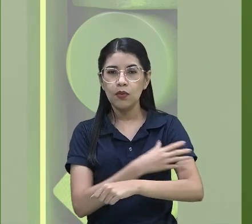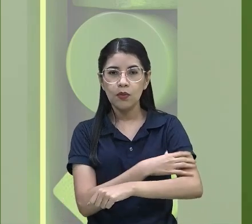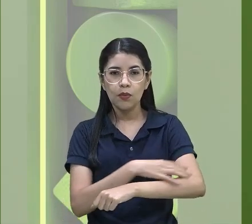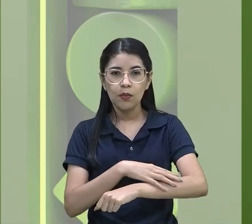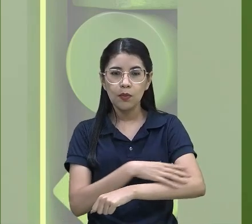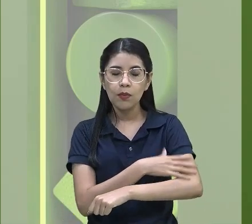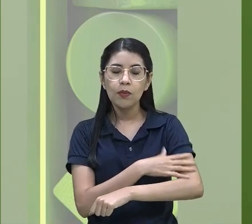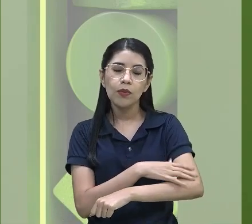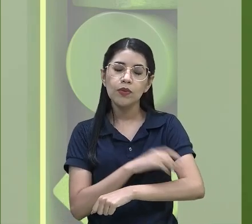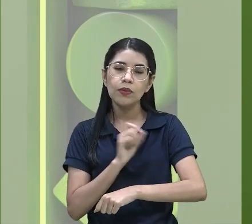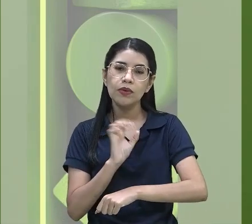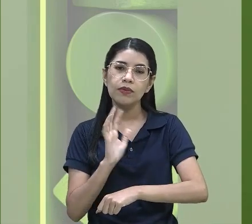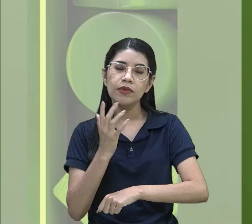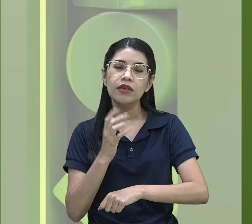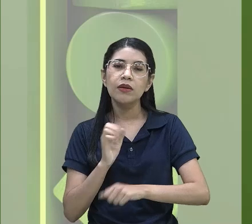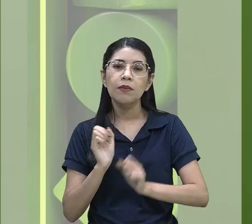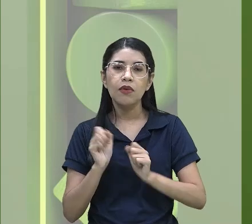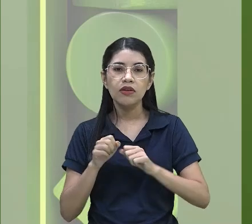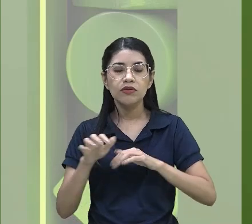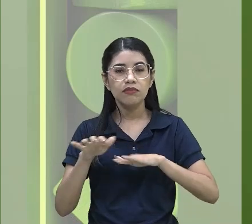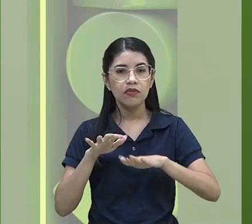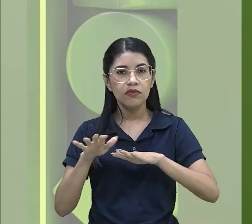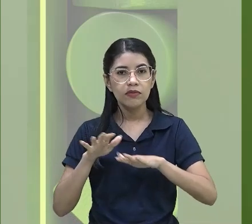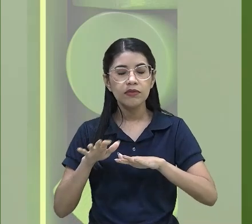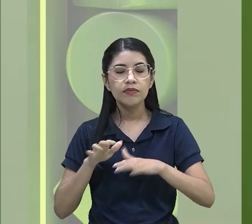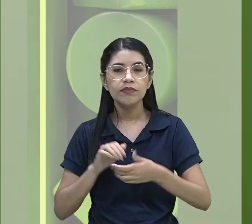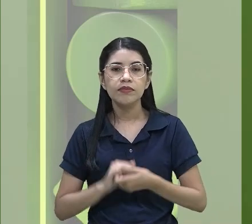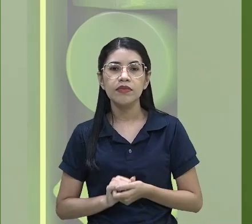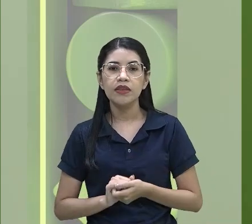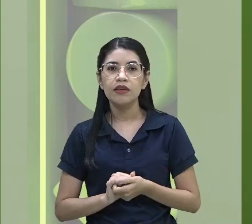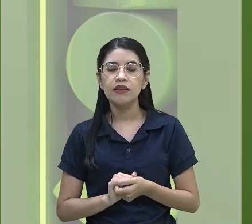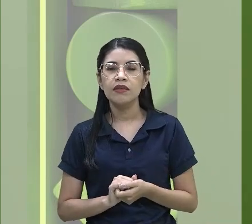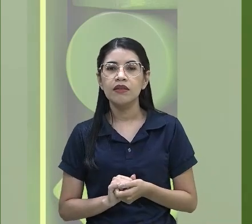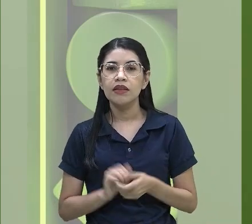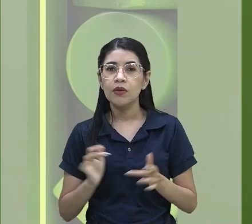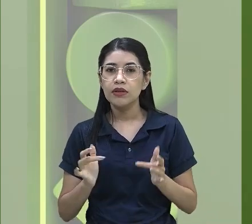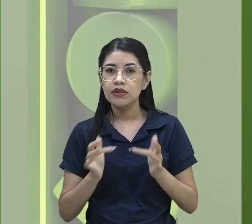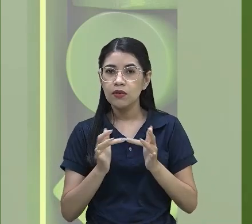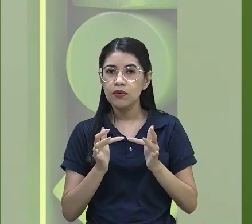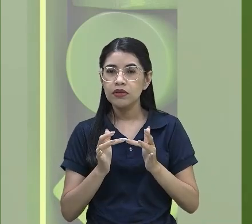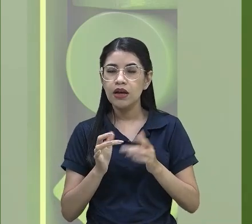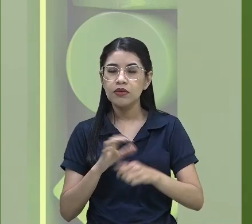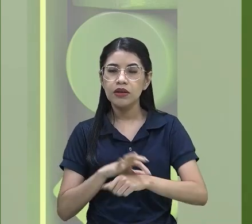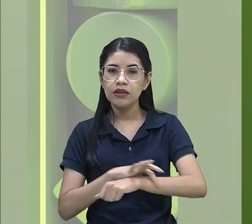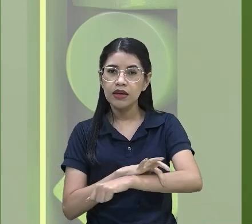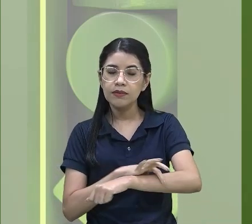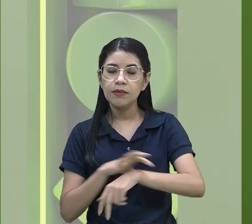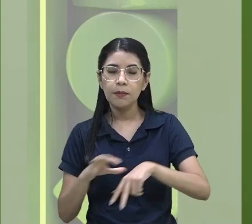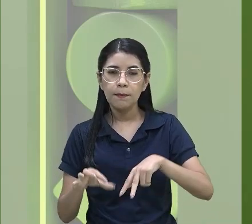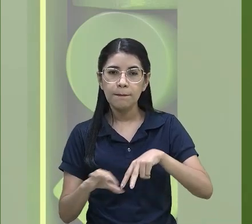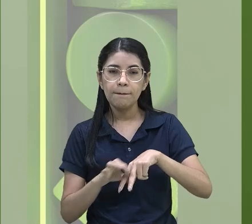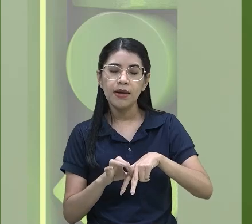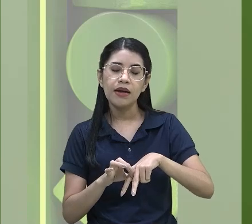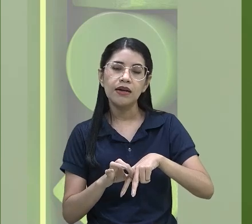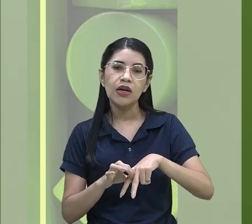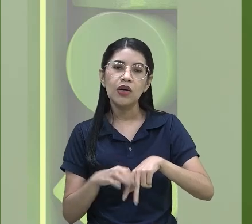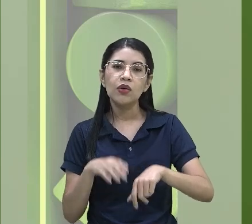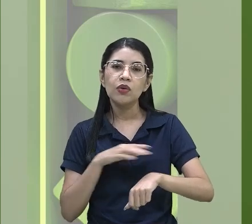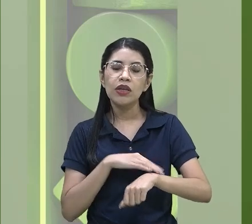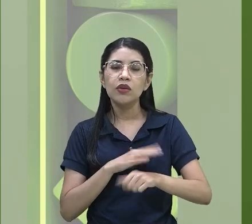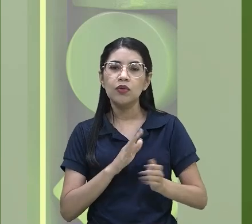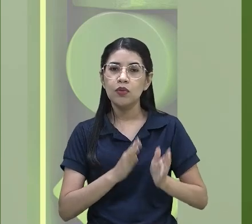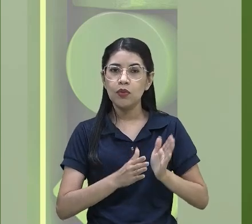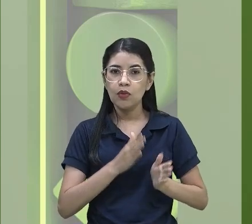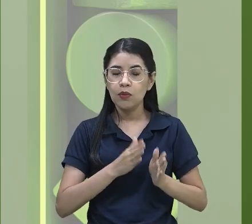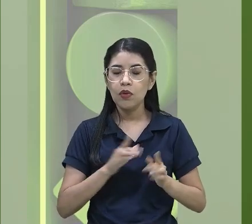seu braço se movimente. E essa comunicação, né, que é chamada da interface entre a parte humana e a parte da